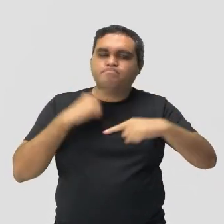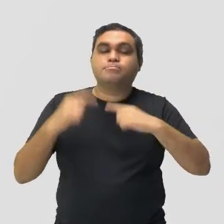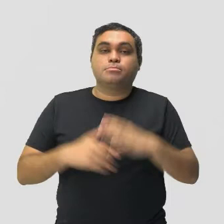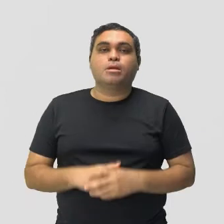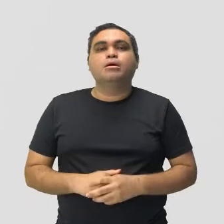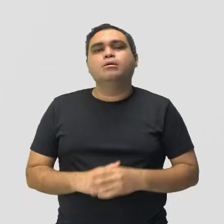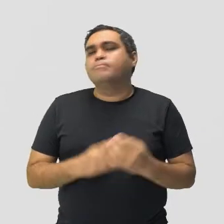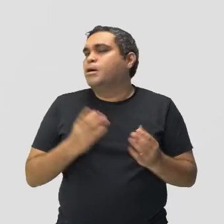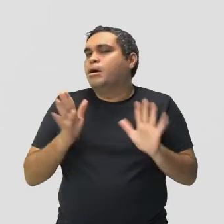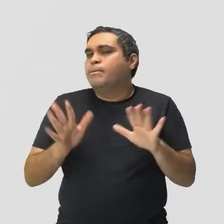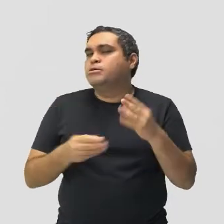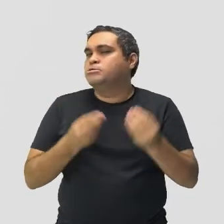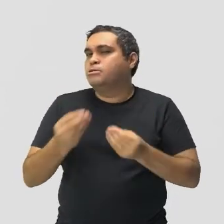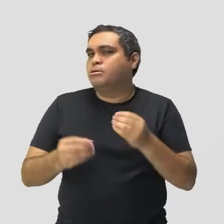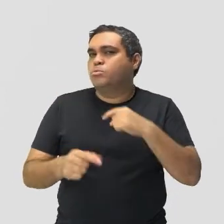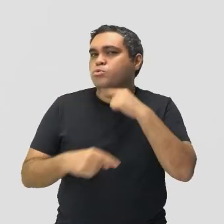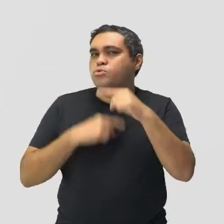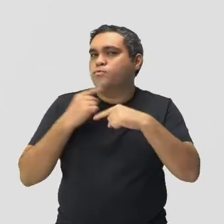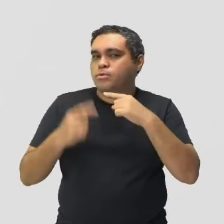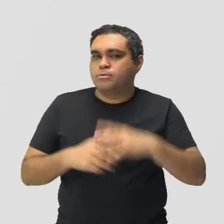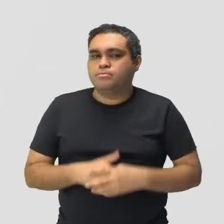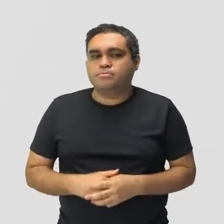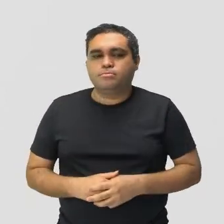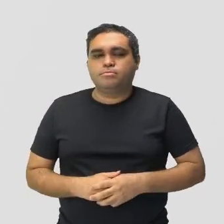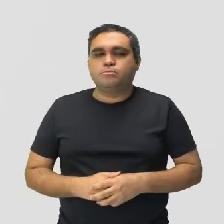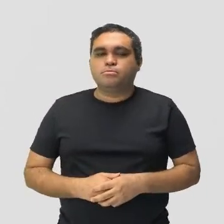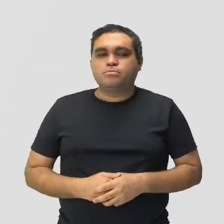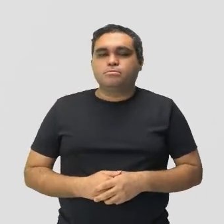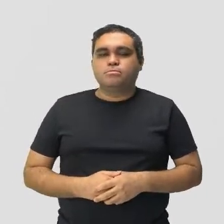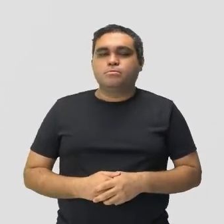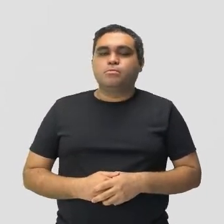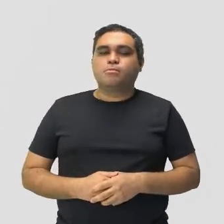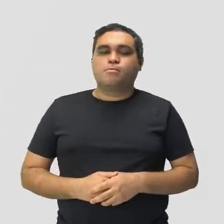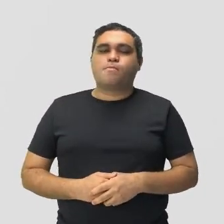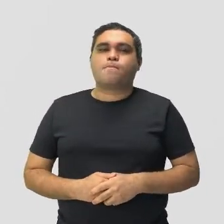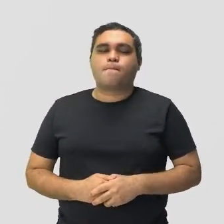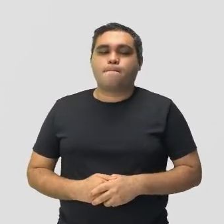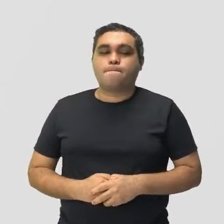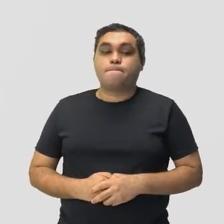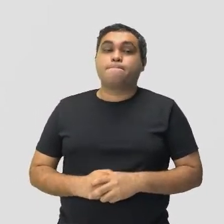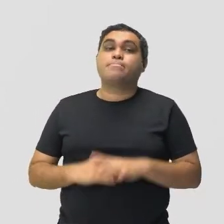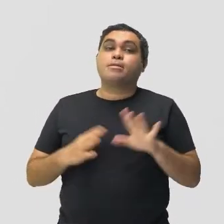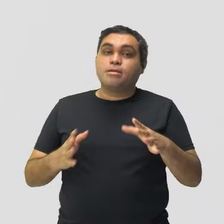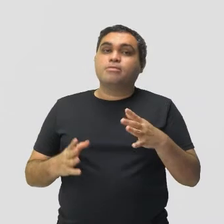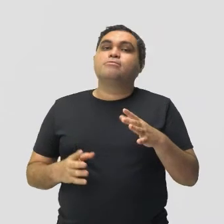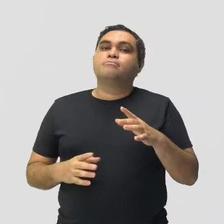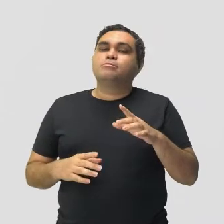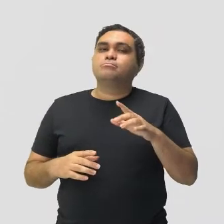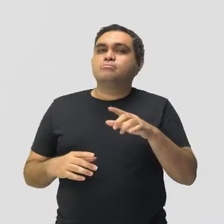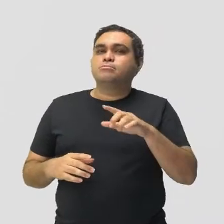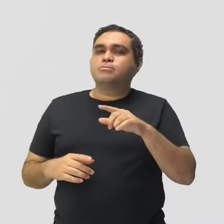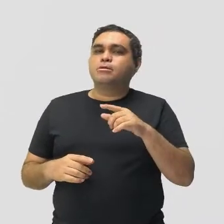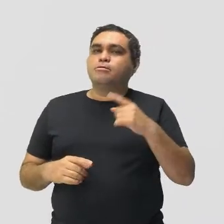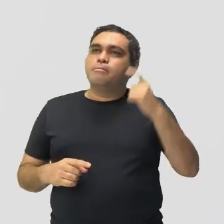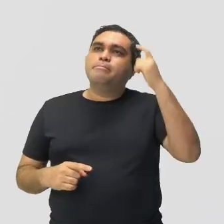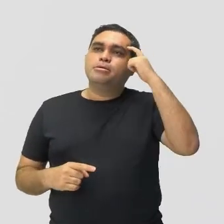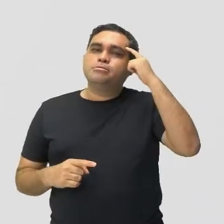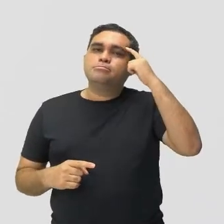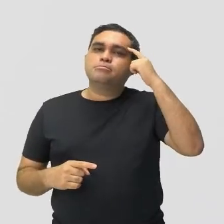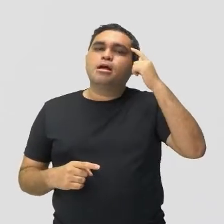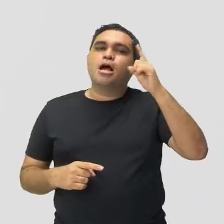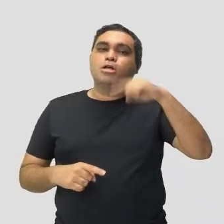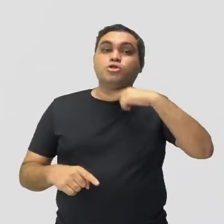dá essa dúvida, então? Ele vai aí, justamente, pegar essa ideia, né, de que